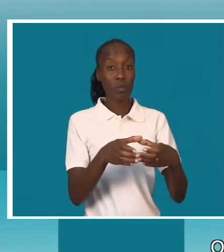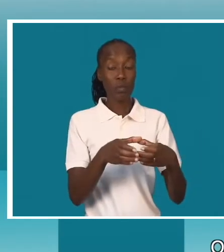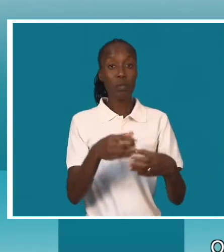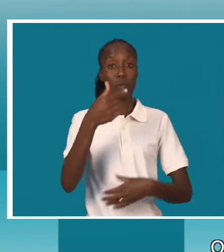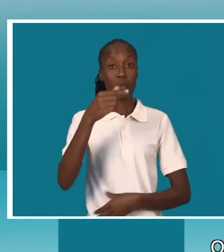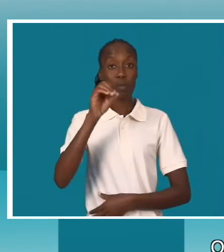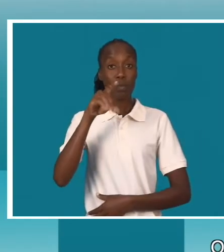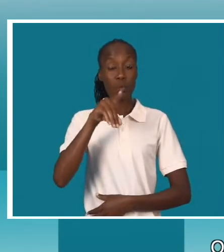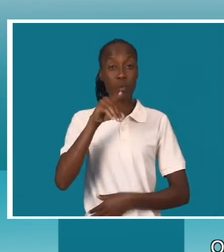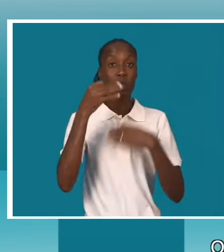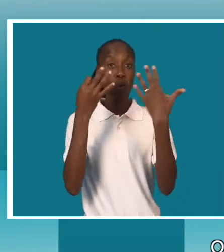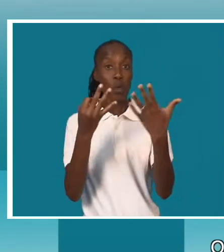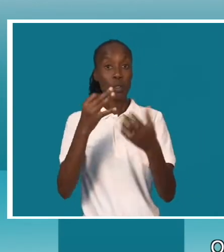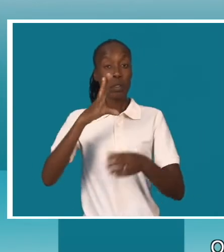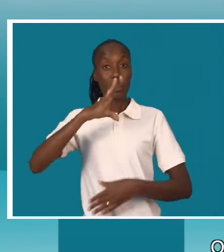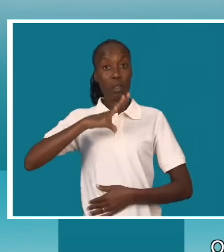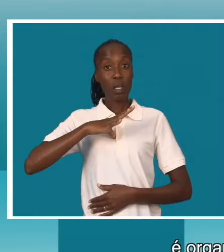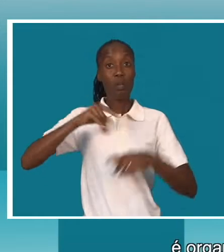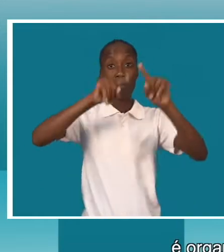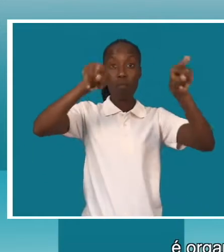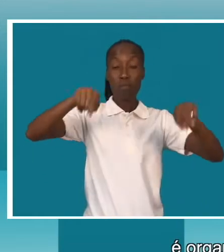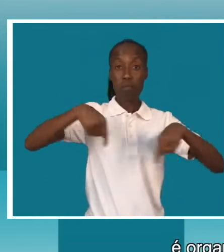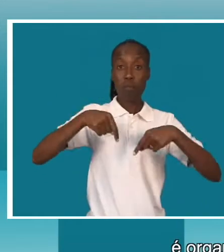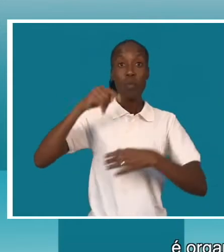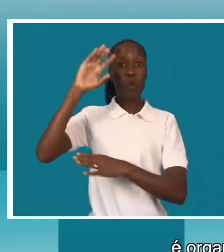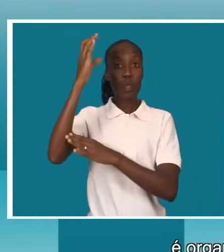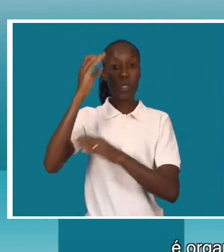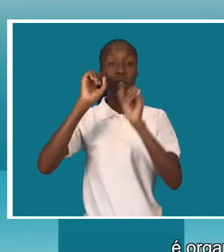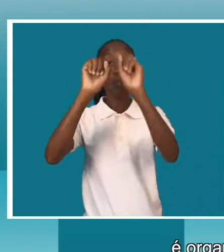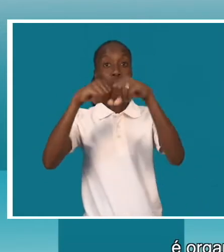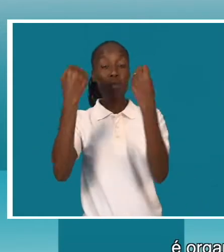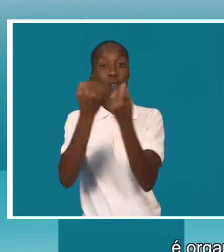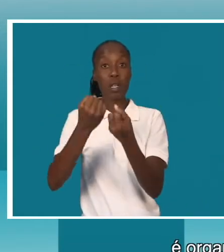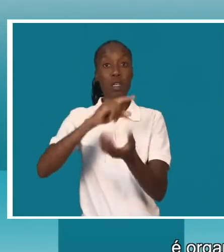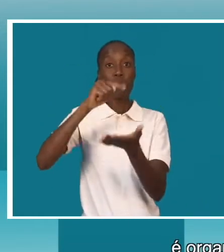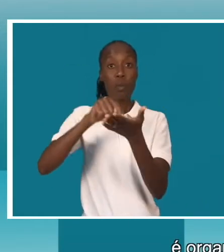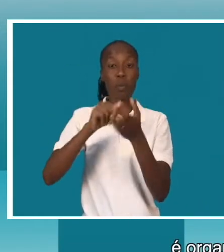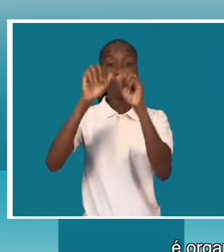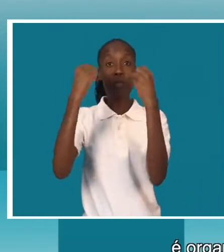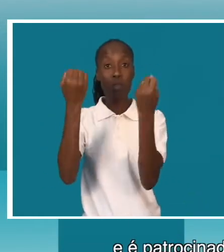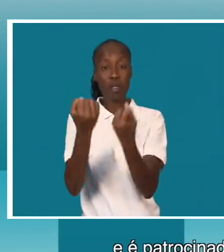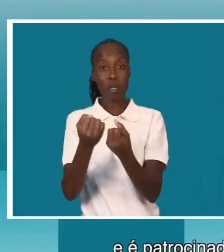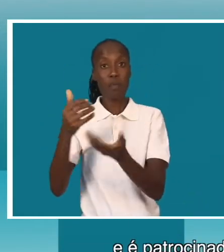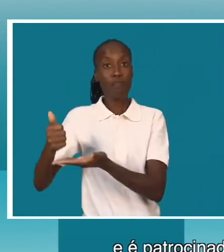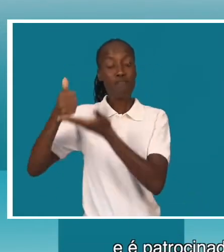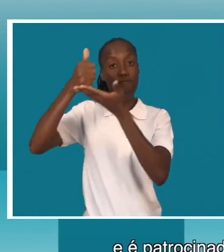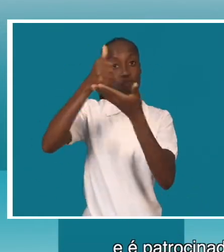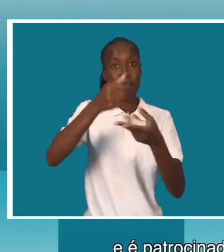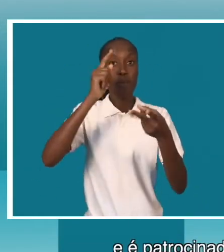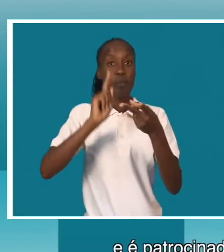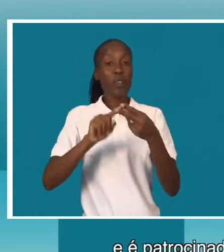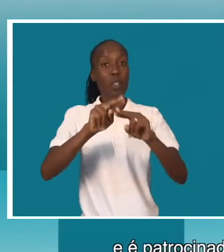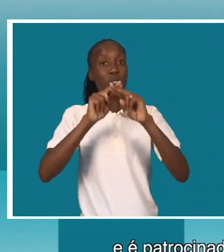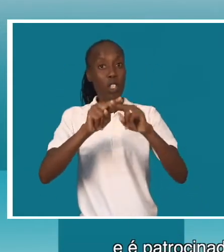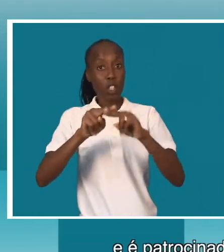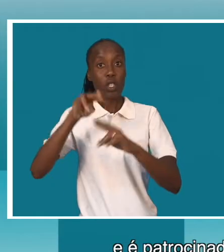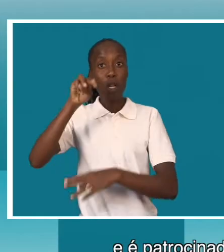8 que se realiza no campo do Coxa do Sol é organizado pela Associação de Futebol da Cidade de Maputo e é patrocinado pela